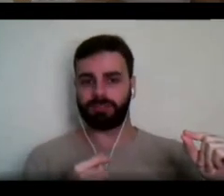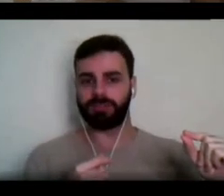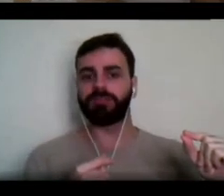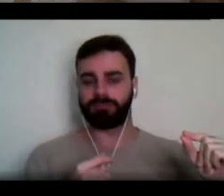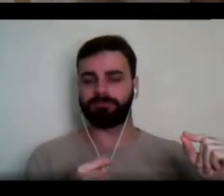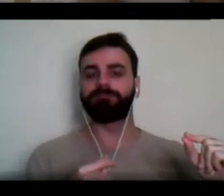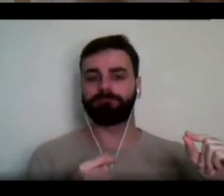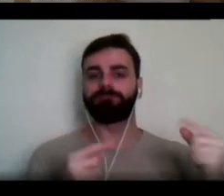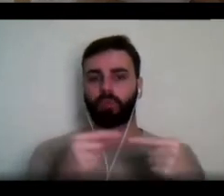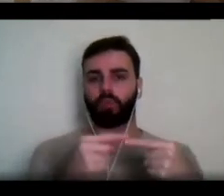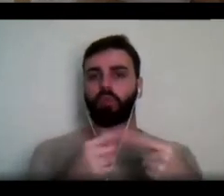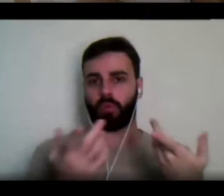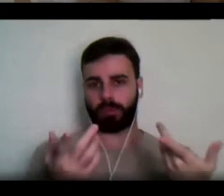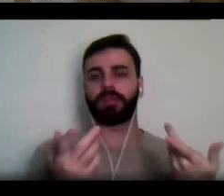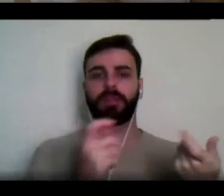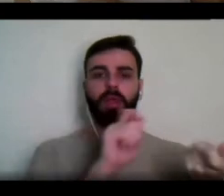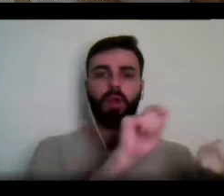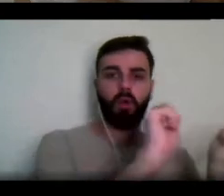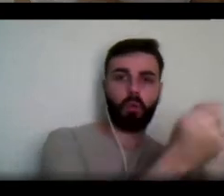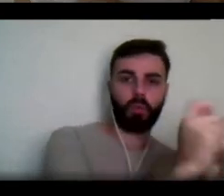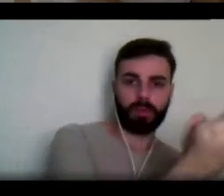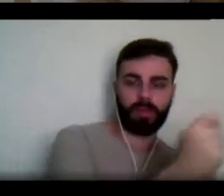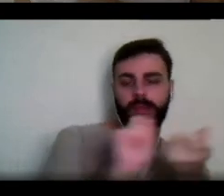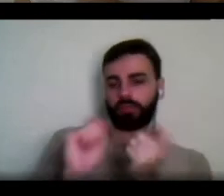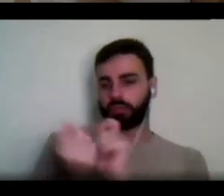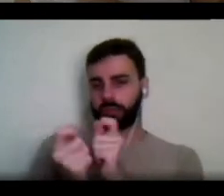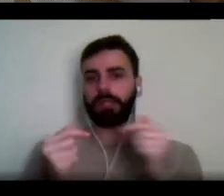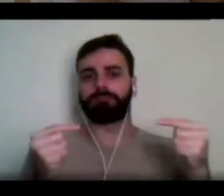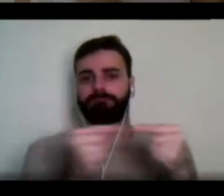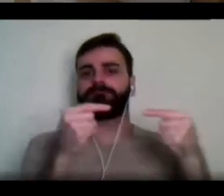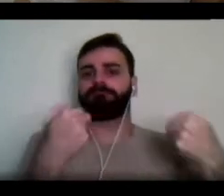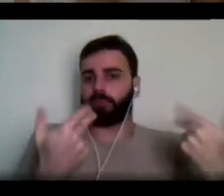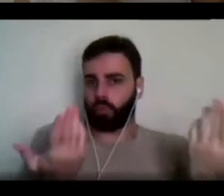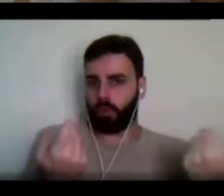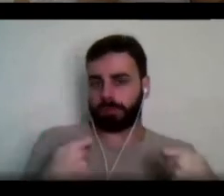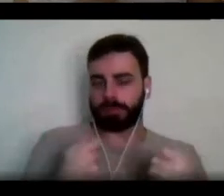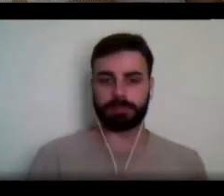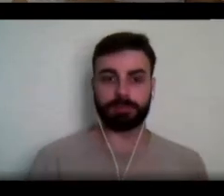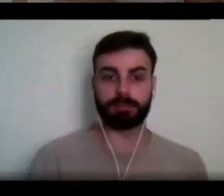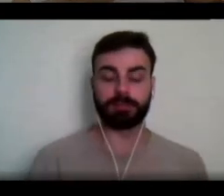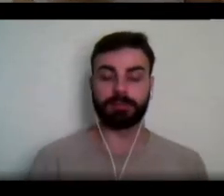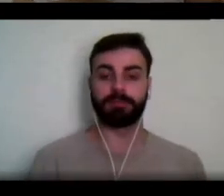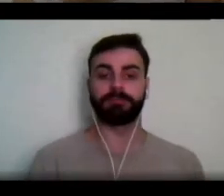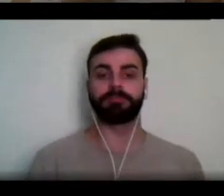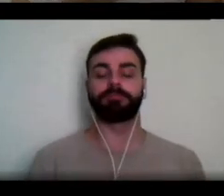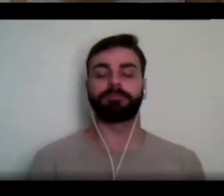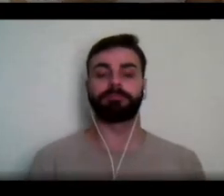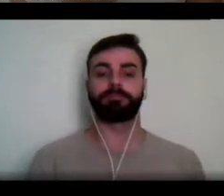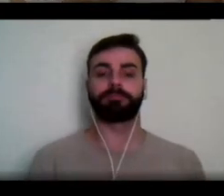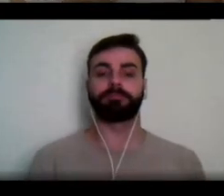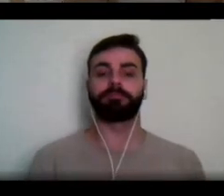unidade de velocidade, né? Então, isso aqui vai dar metros por segundo também. E agora, menos